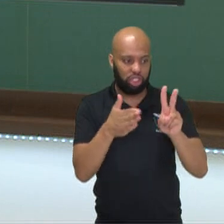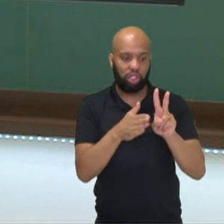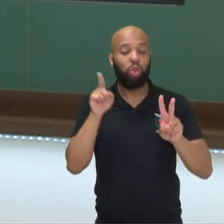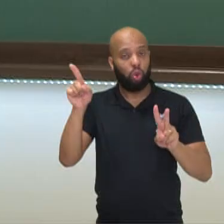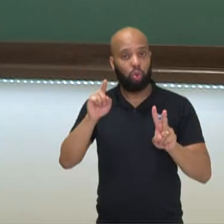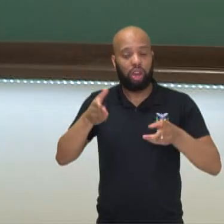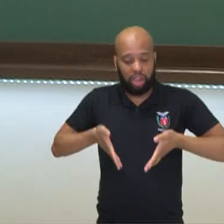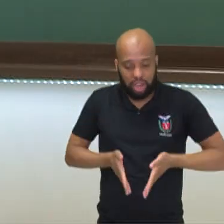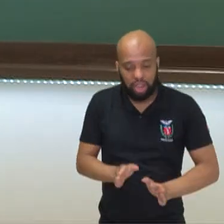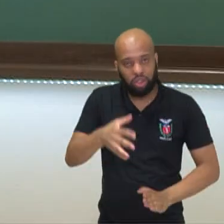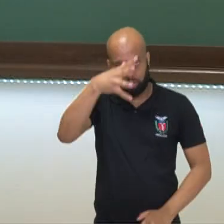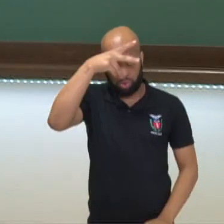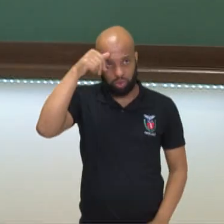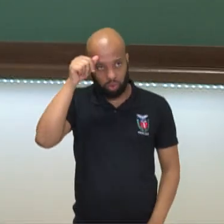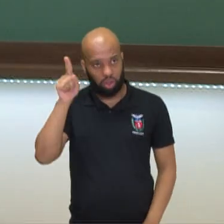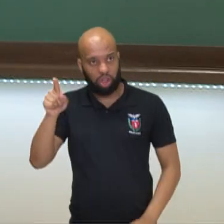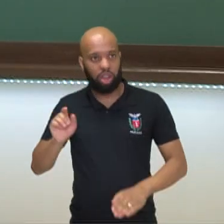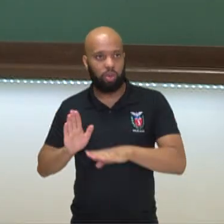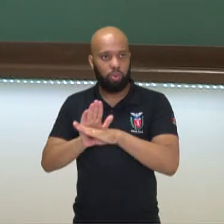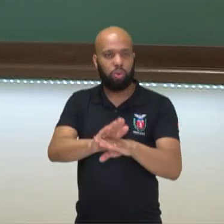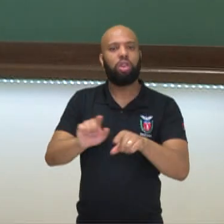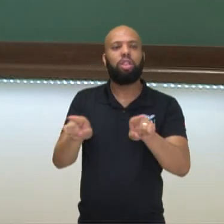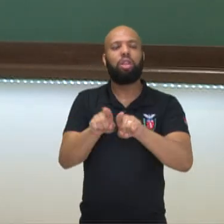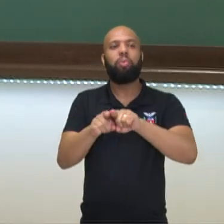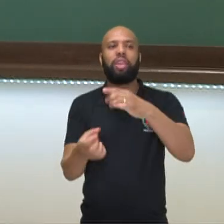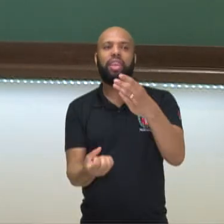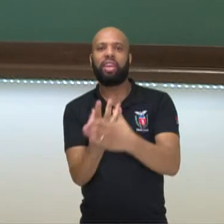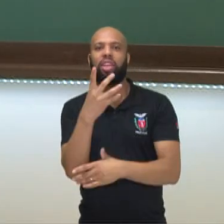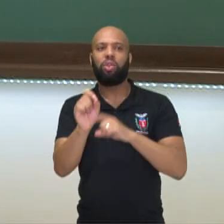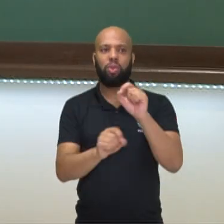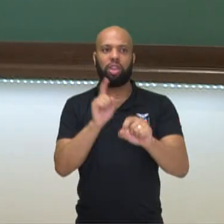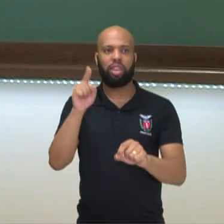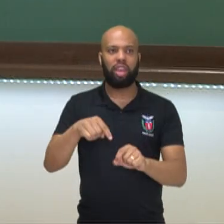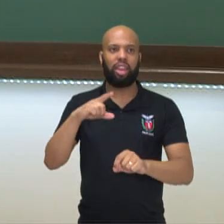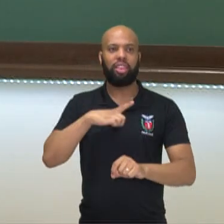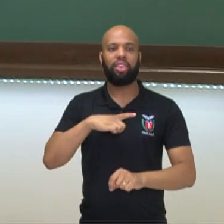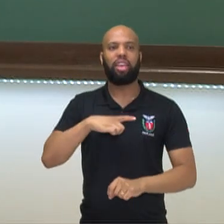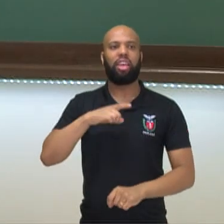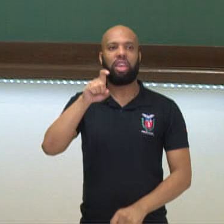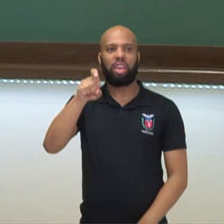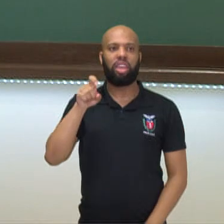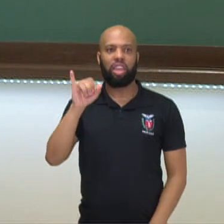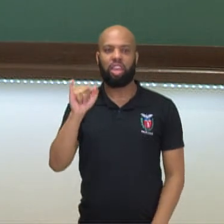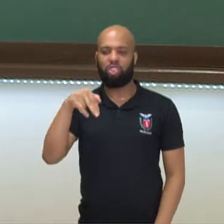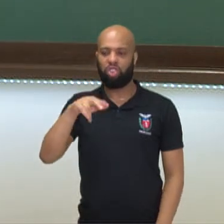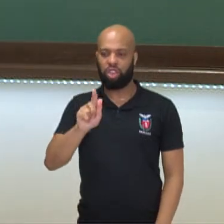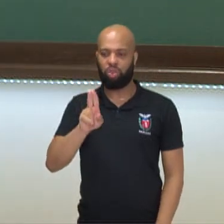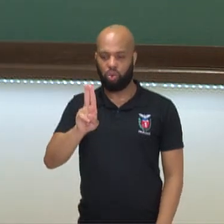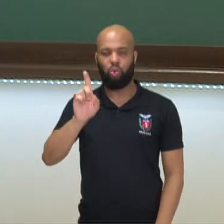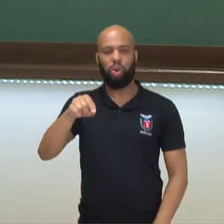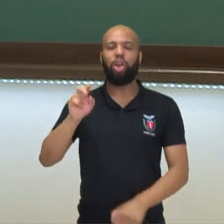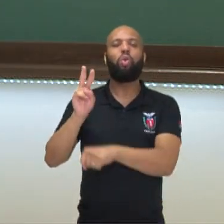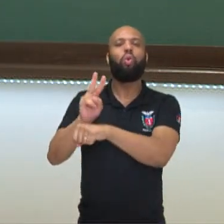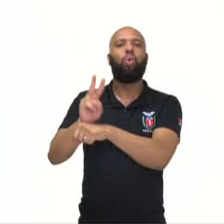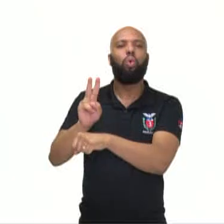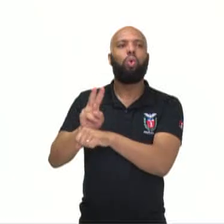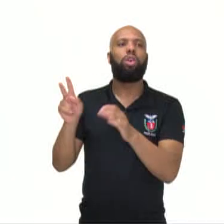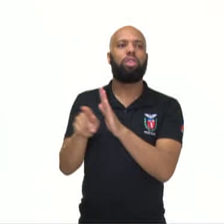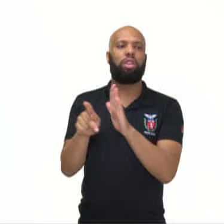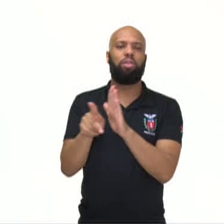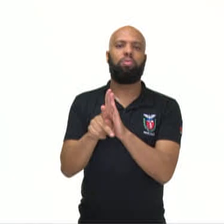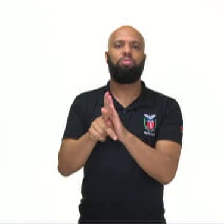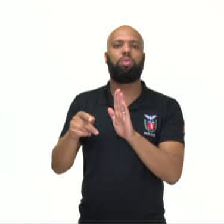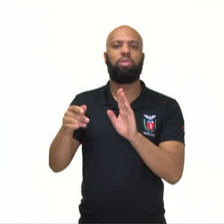ajudou inclusive a criar o Parque Indígena do Xingu, lá no Mato Grosso, de preservação dos povos indígenas.